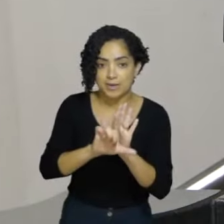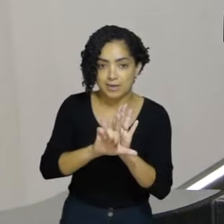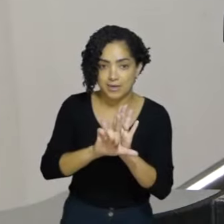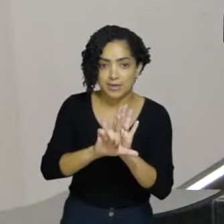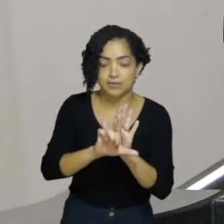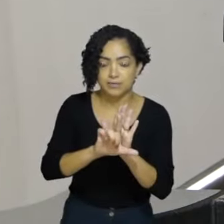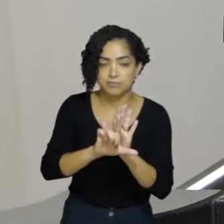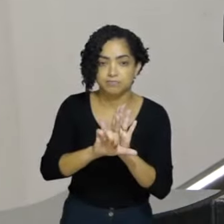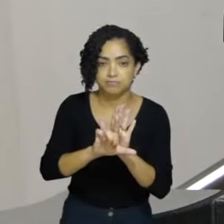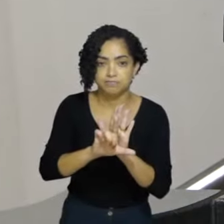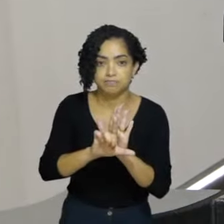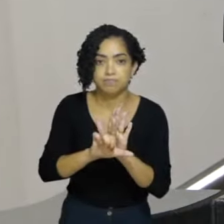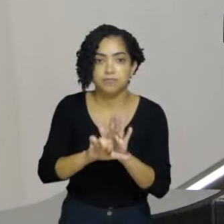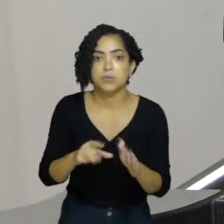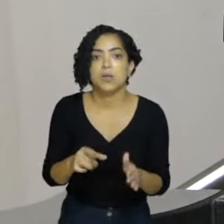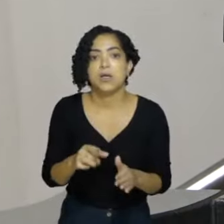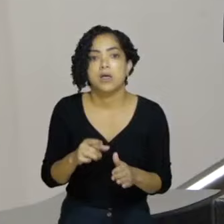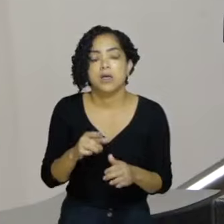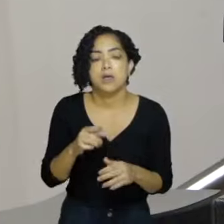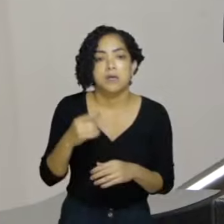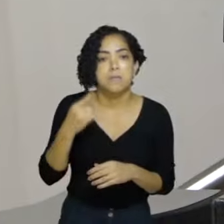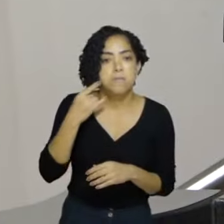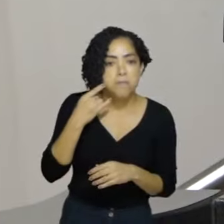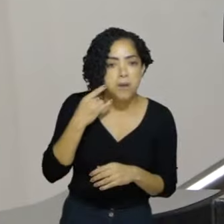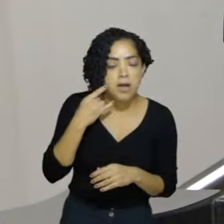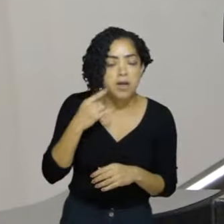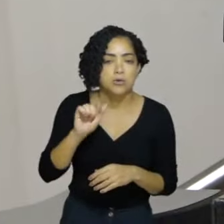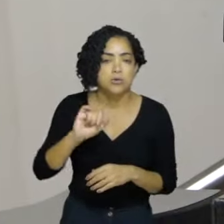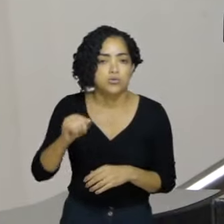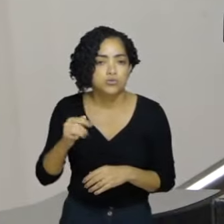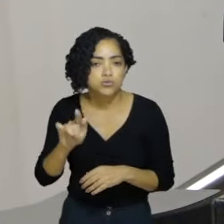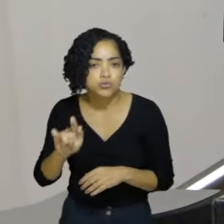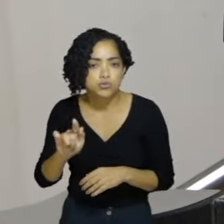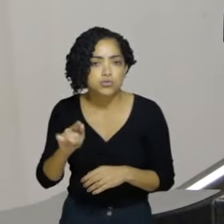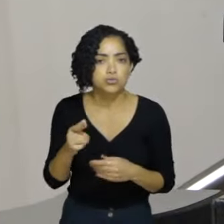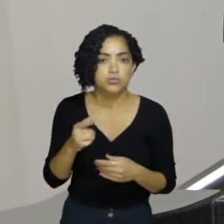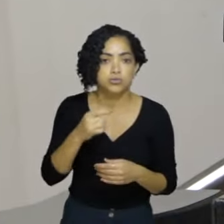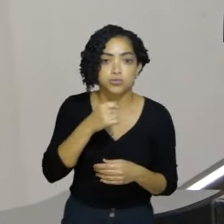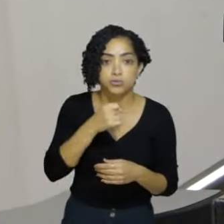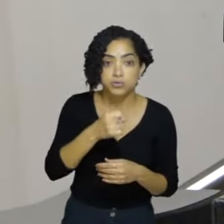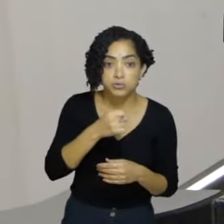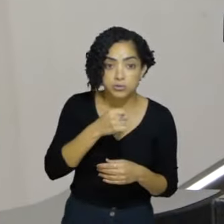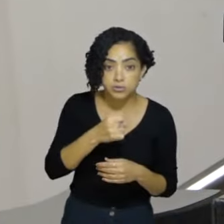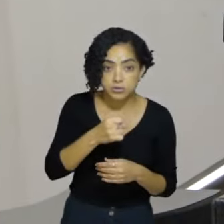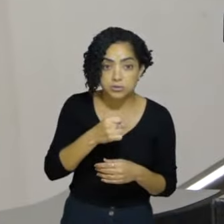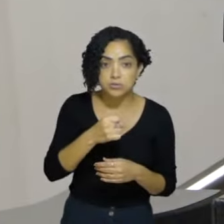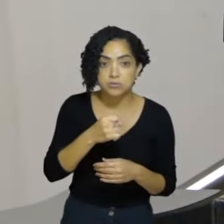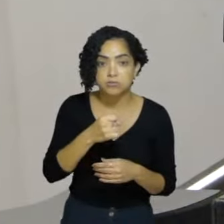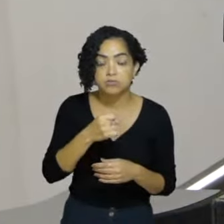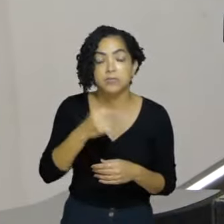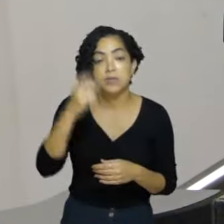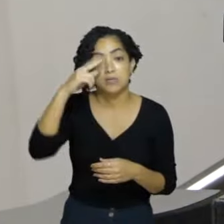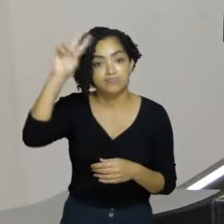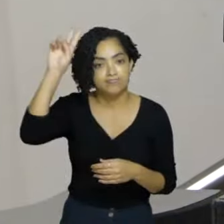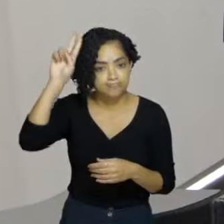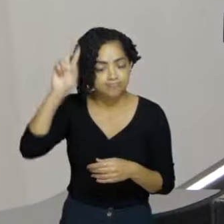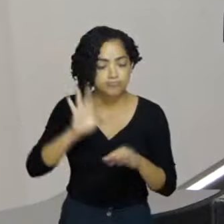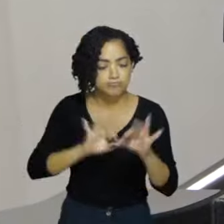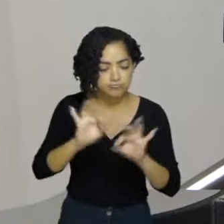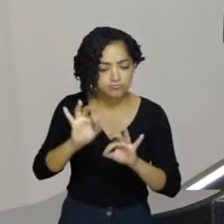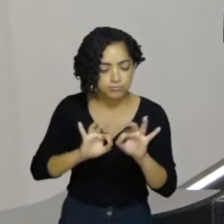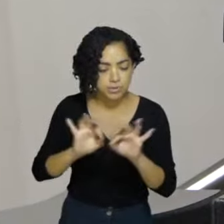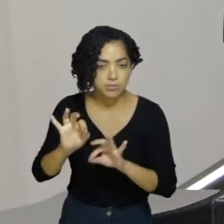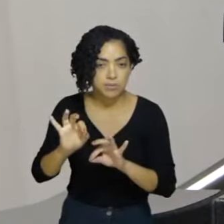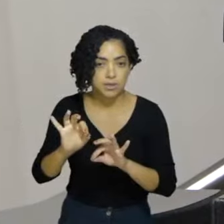mãos: deputado Mauro de Nadal, deputado Júlio Garcia, deputado Sérgio Guimarães e deputado Vicente Caropreso. Pois bem,